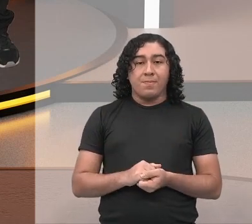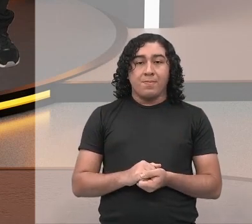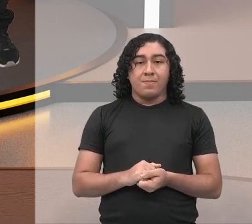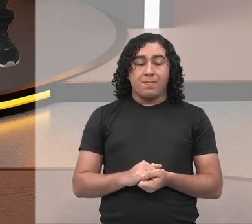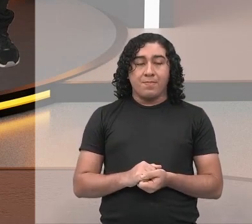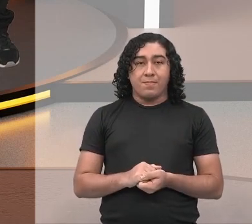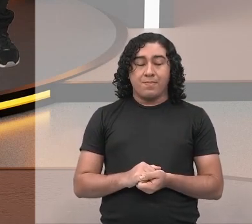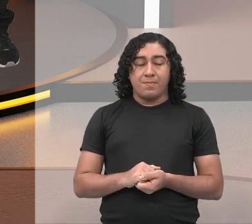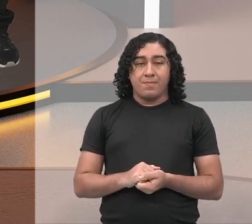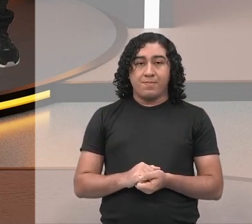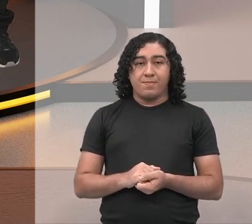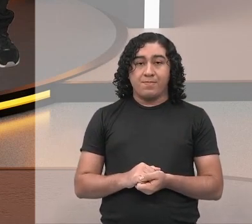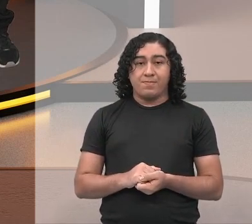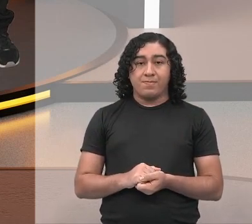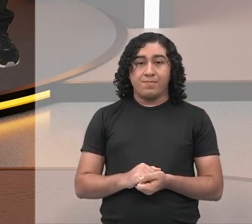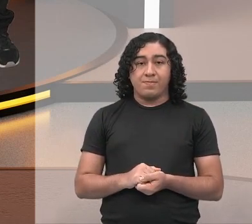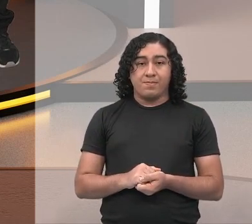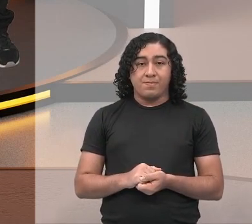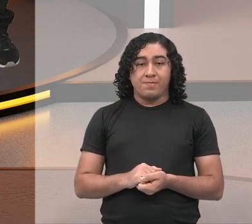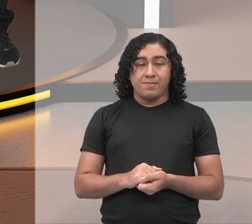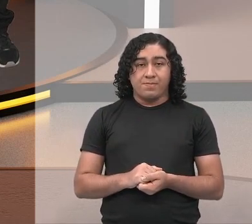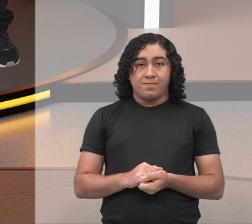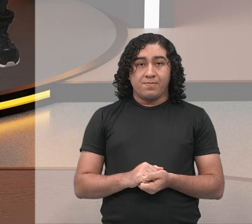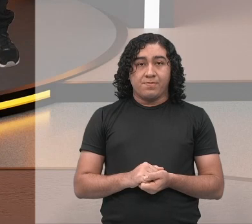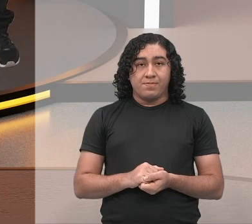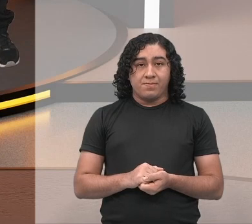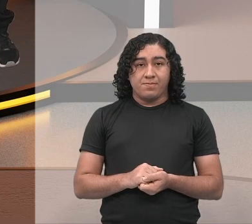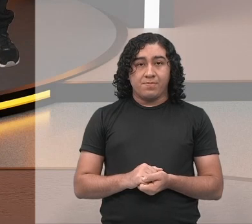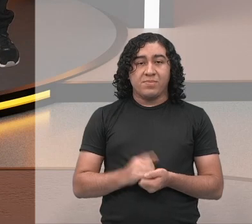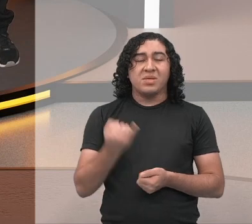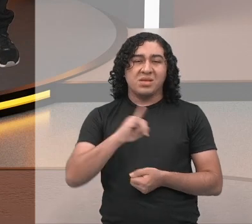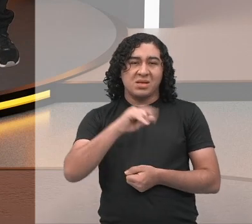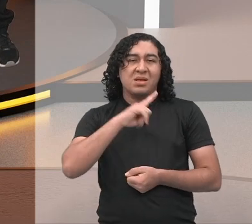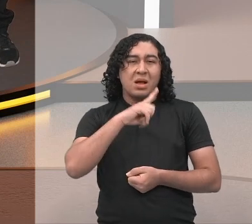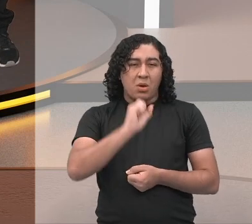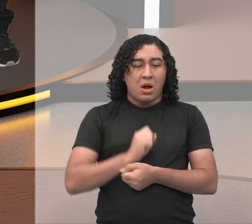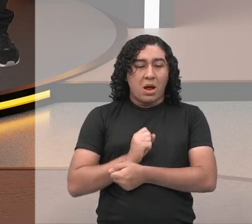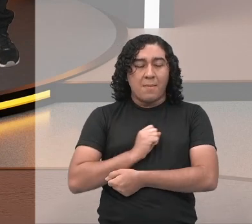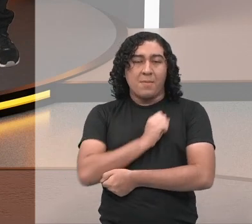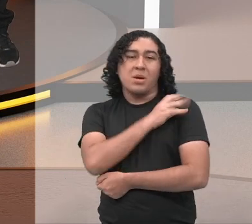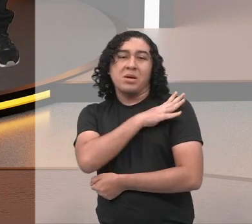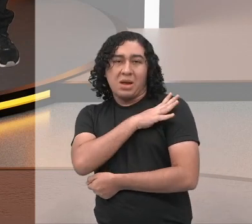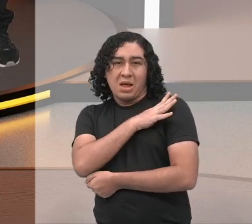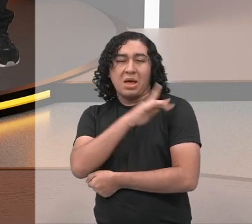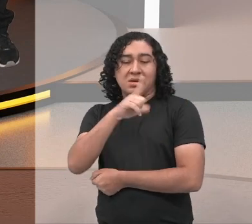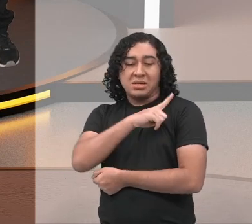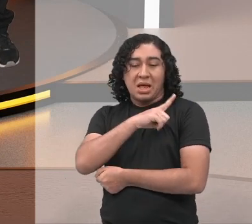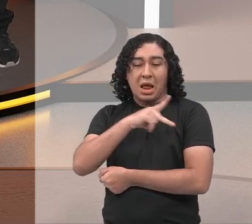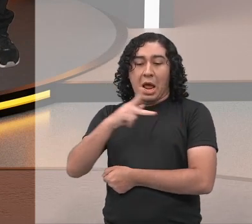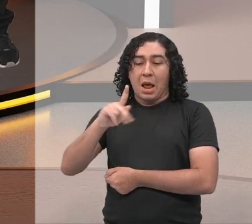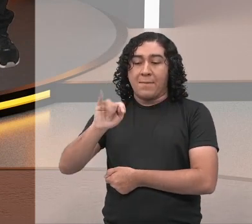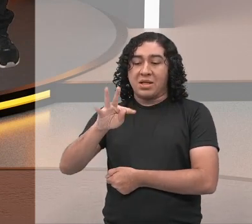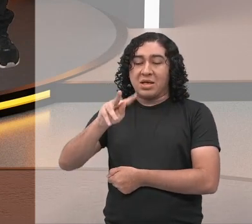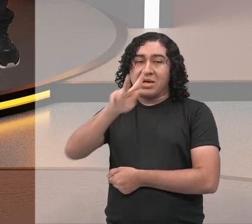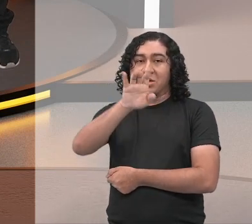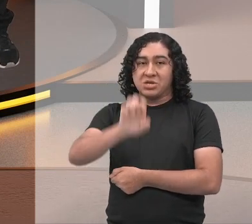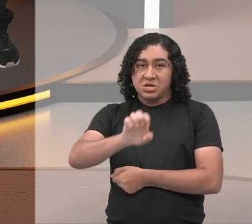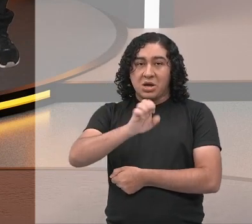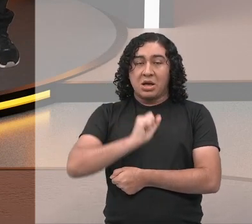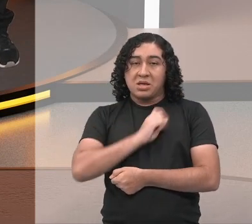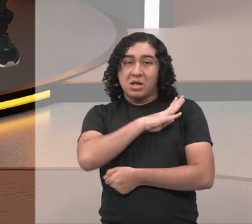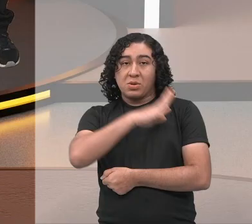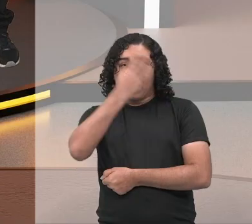fosse, digamos que, meio que assumisse a patente do exército brasileiro, você iria com a mesma patente do